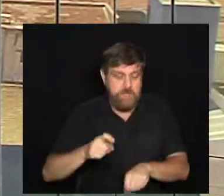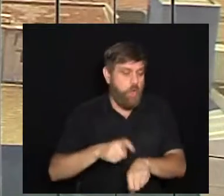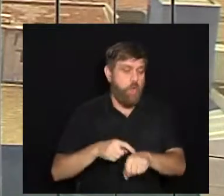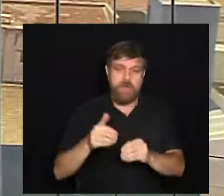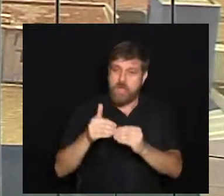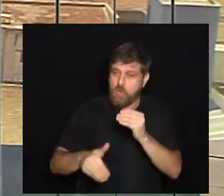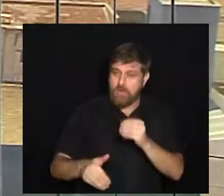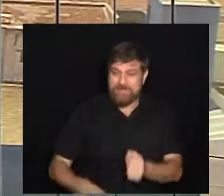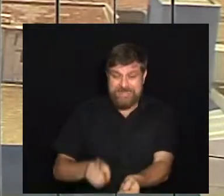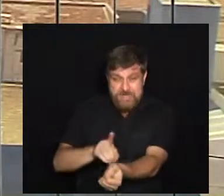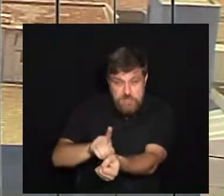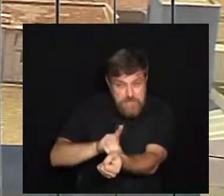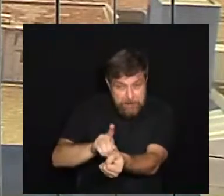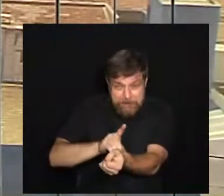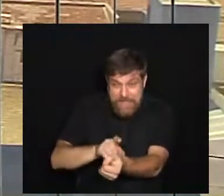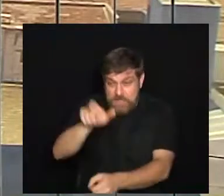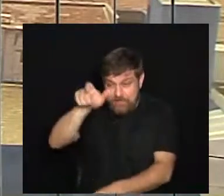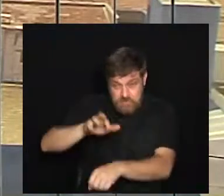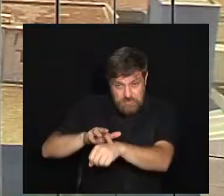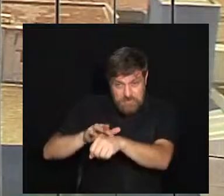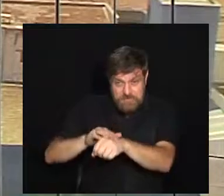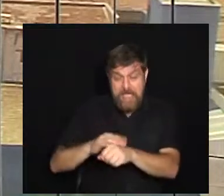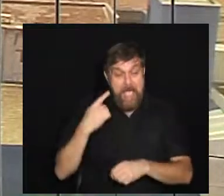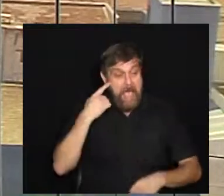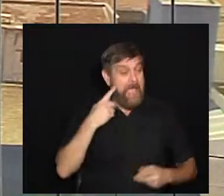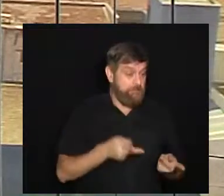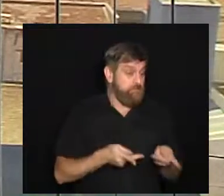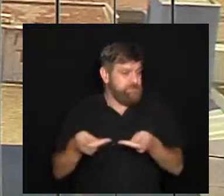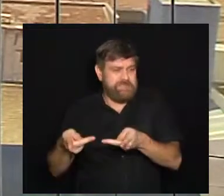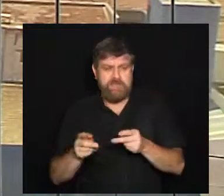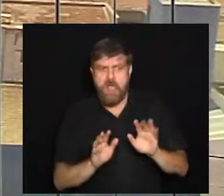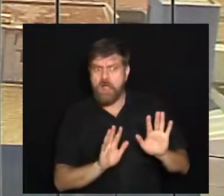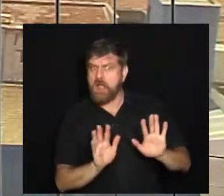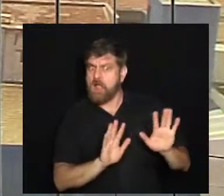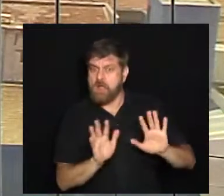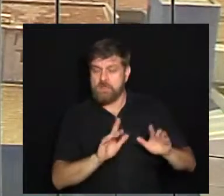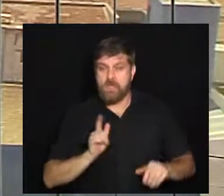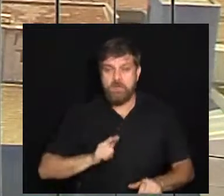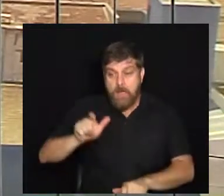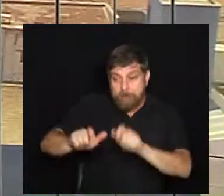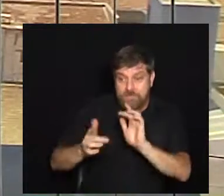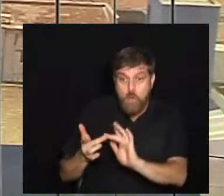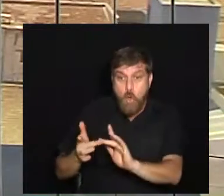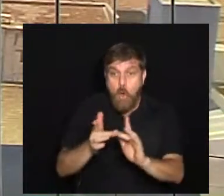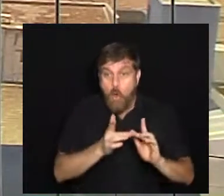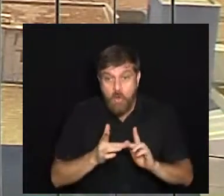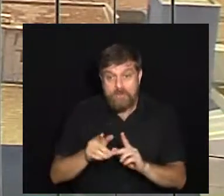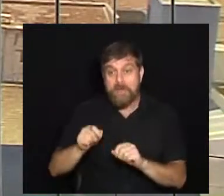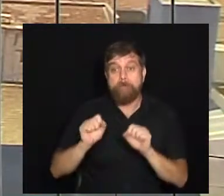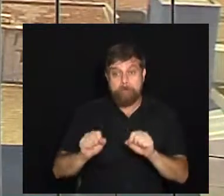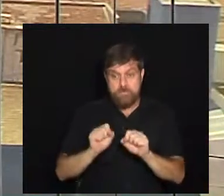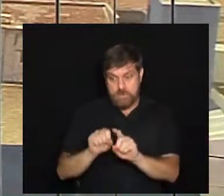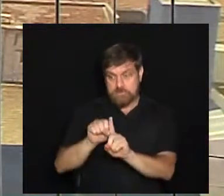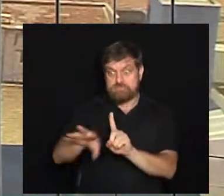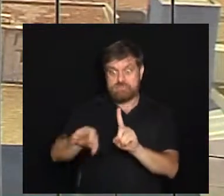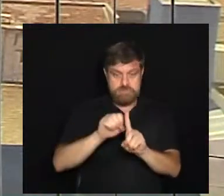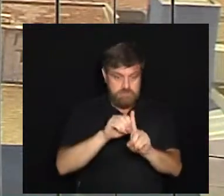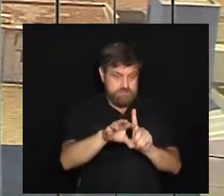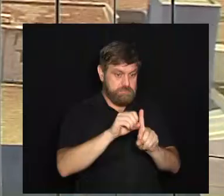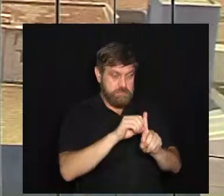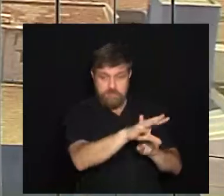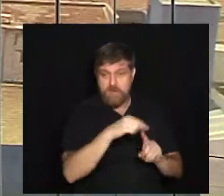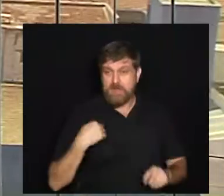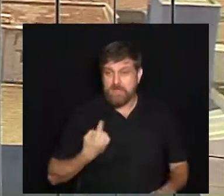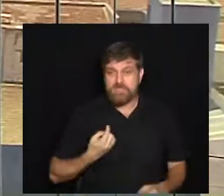diabéticos visitar pessoas tão assim né especialmente se as pessoas as pessoas que têm um contato com público grande que podem ser vetores da transmissão do